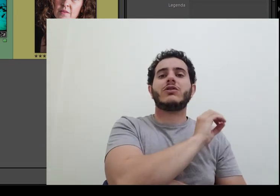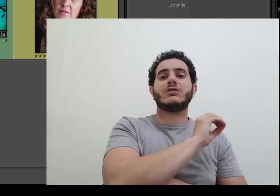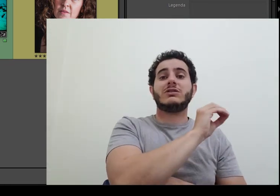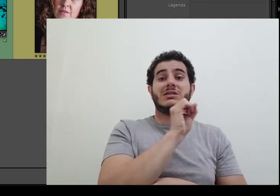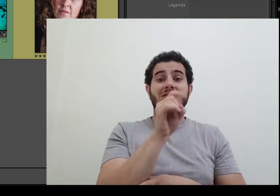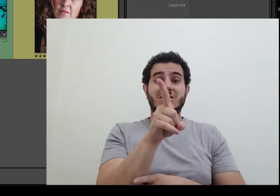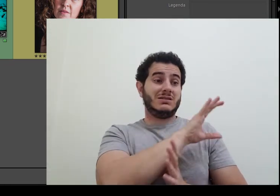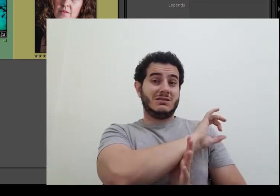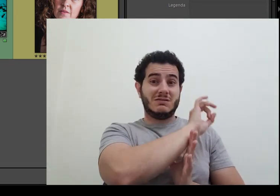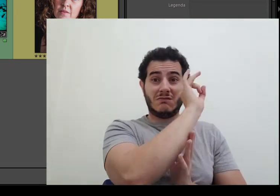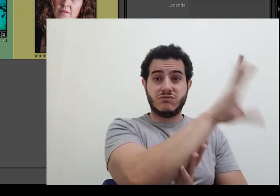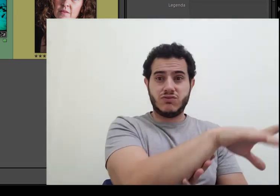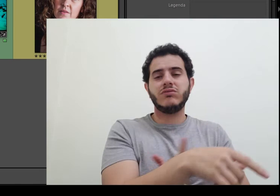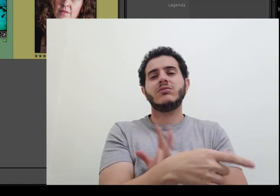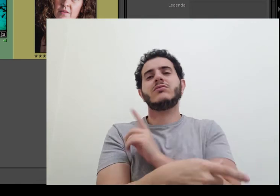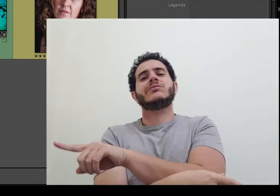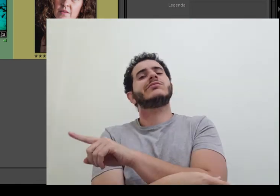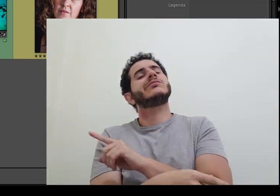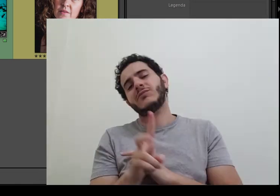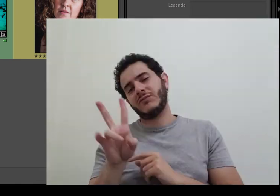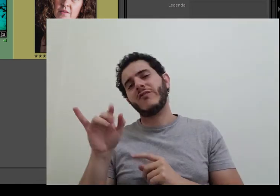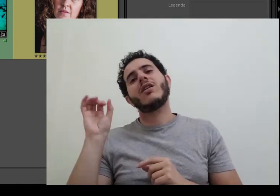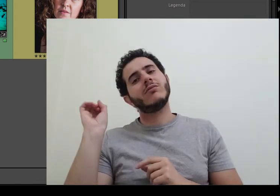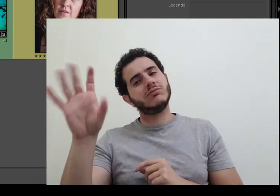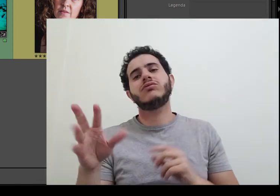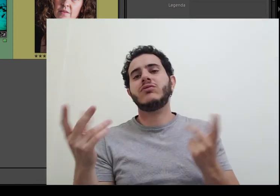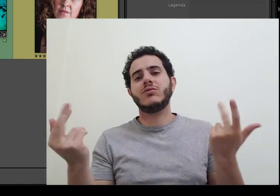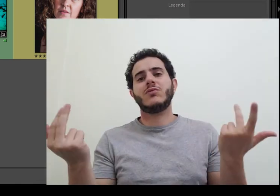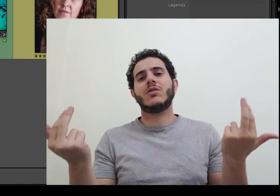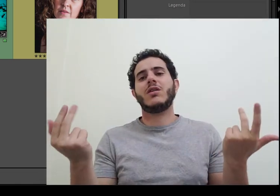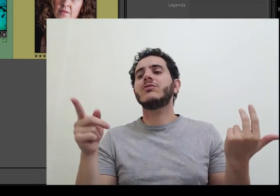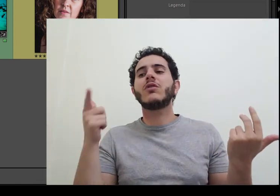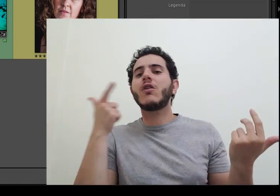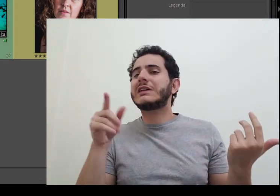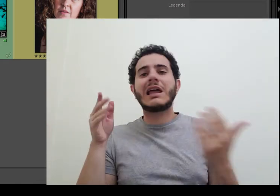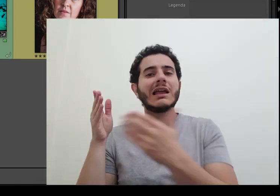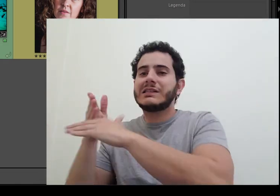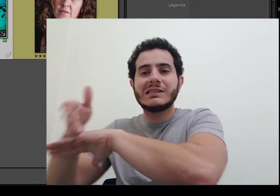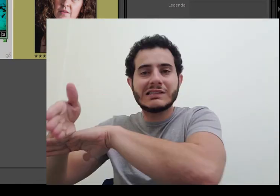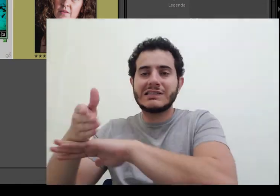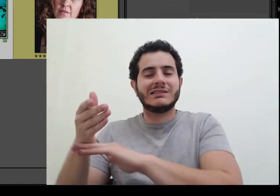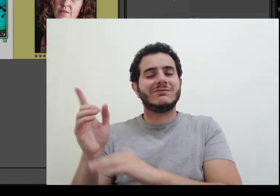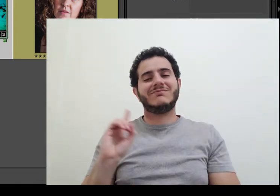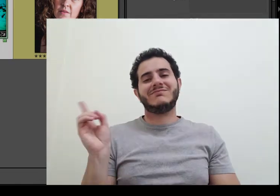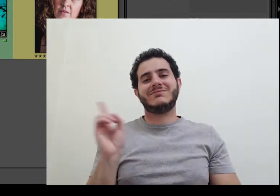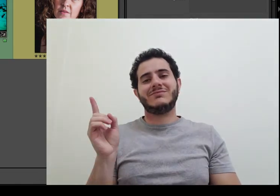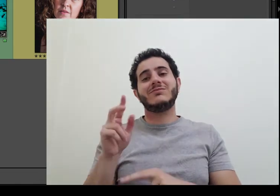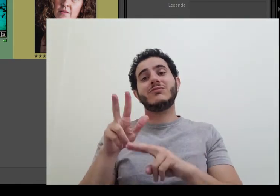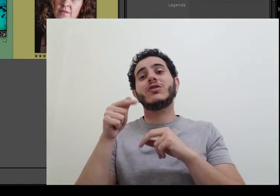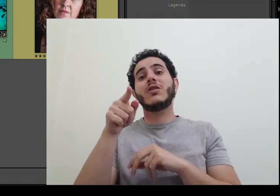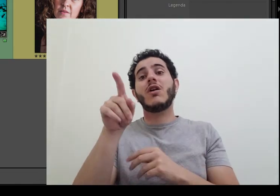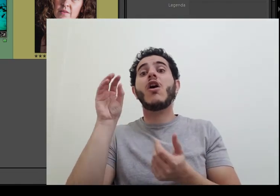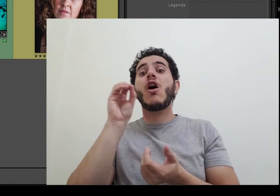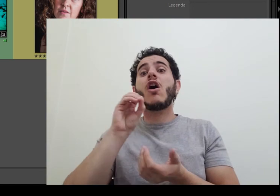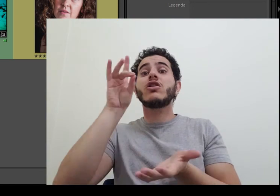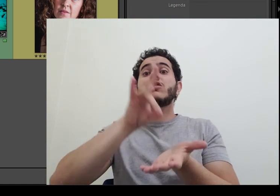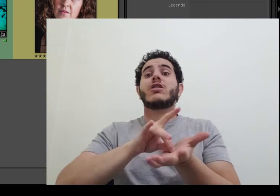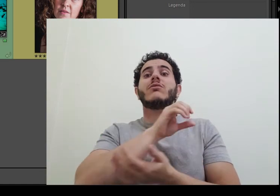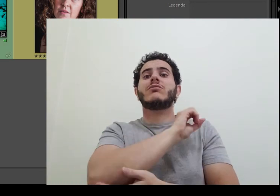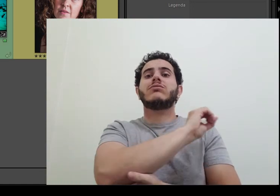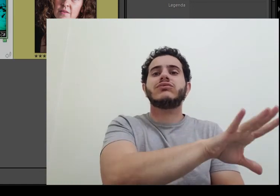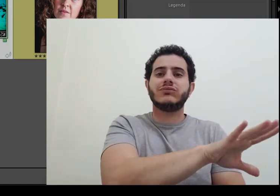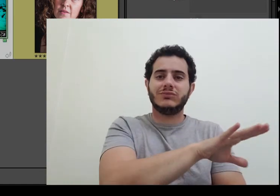não pode deletar do disco rígido achando que elas estão salvas no Lightroom. Não, o original continua lá. O Lightroom trabalha com link, é um sistema